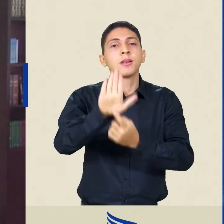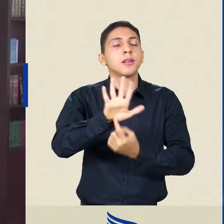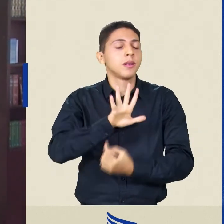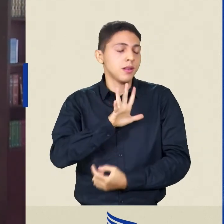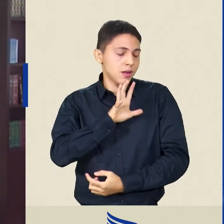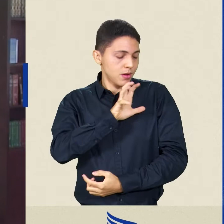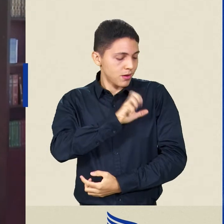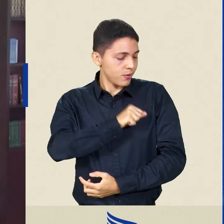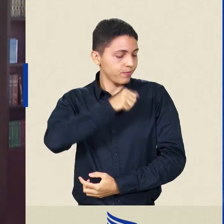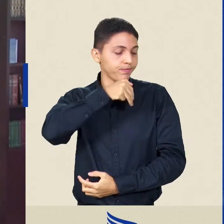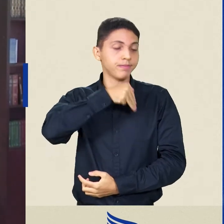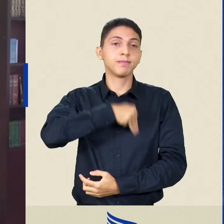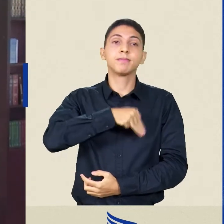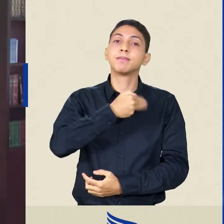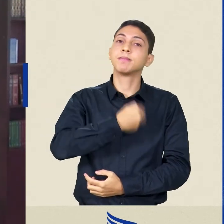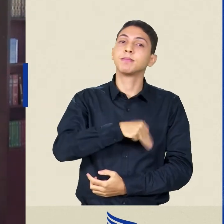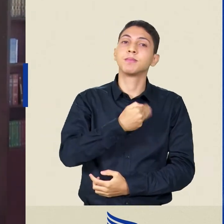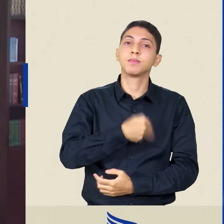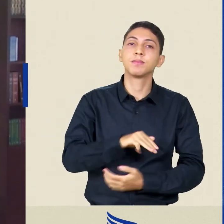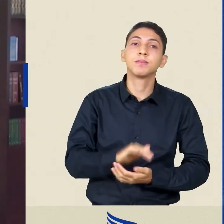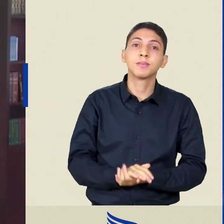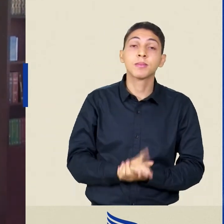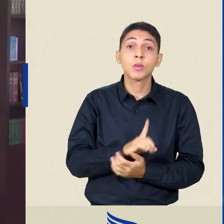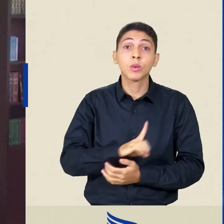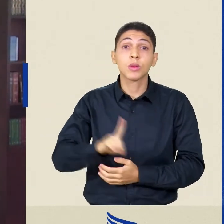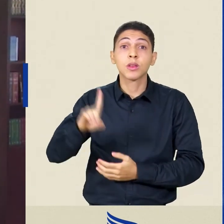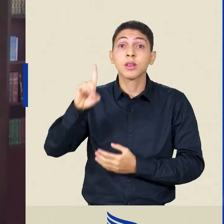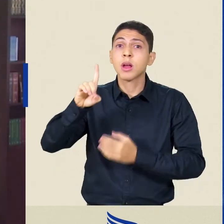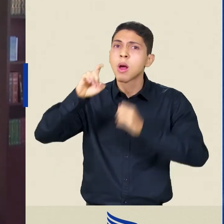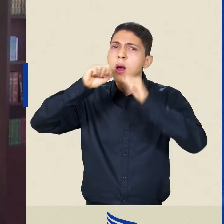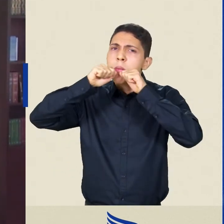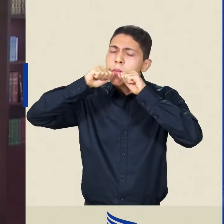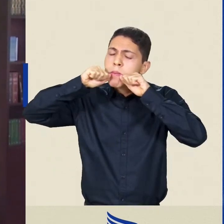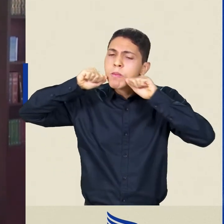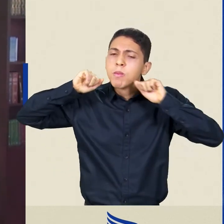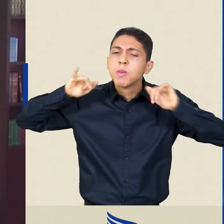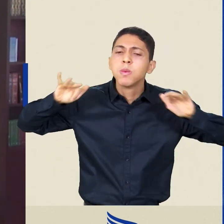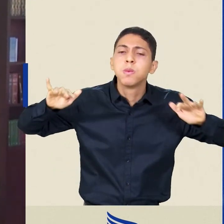sua misericórdia. Ele lhes ofereceu bênçãos abundantes.